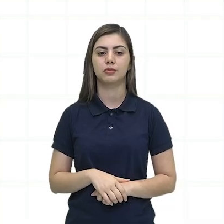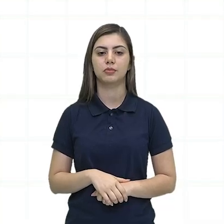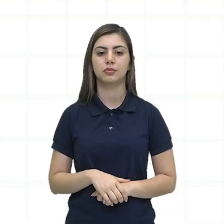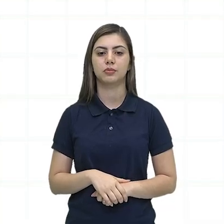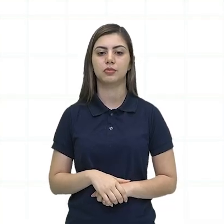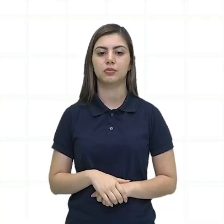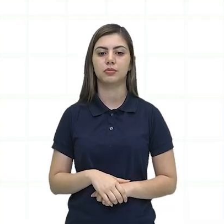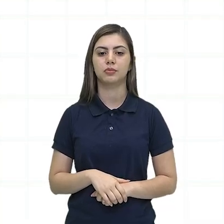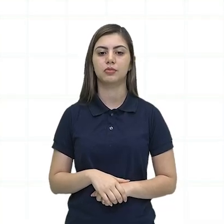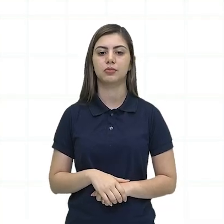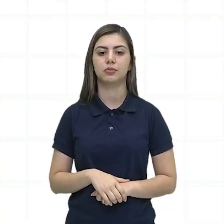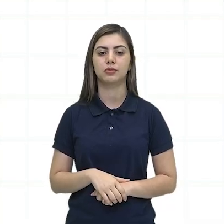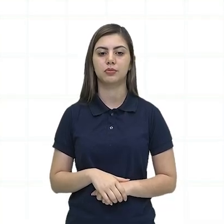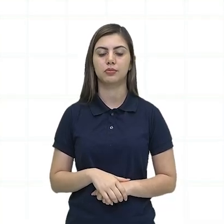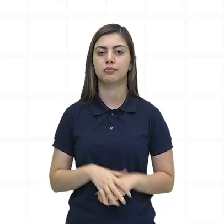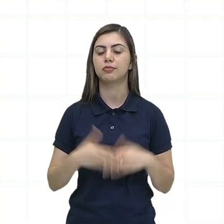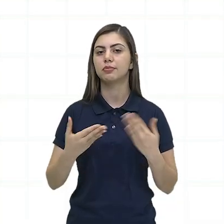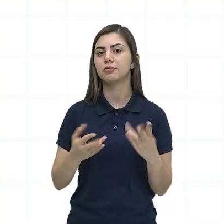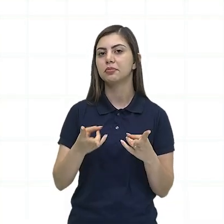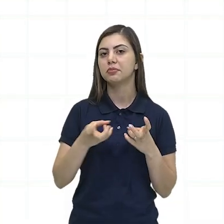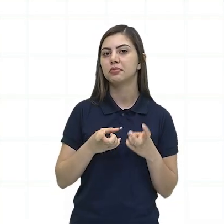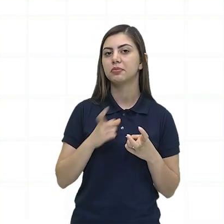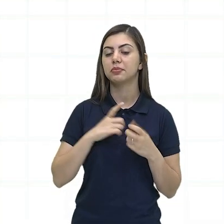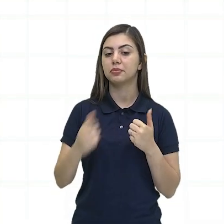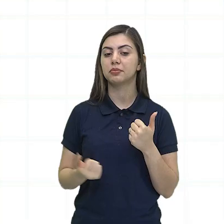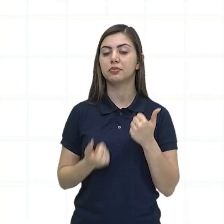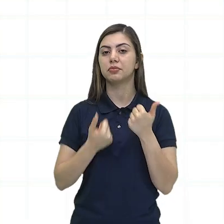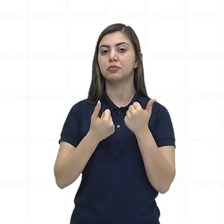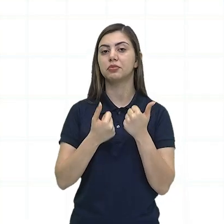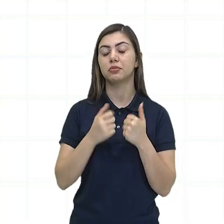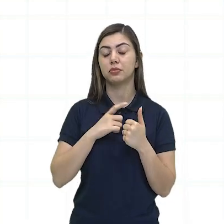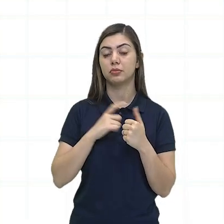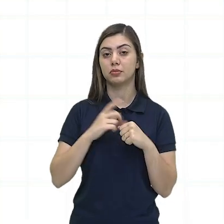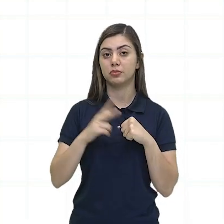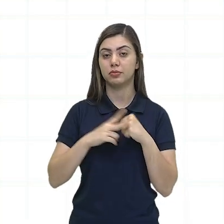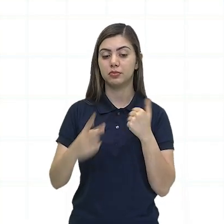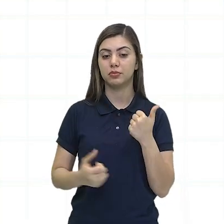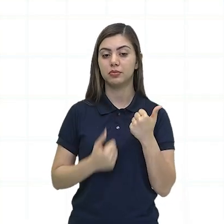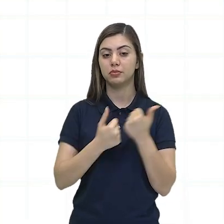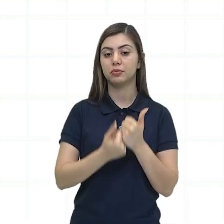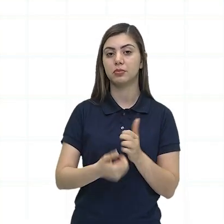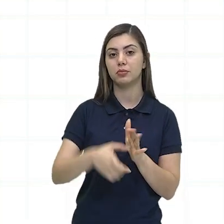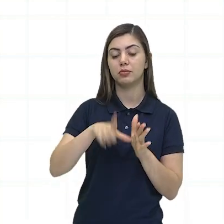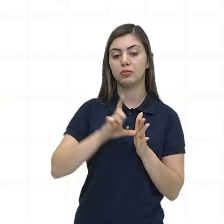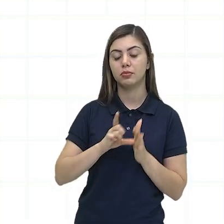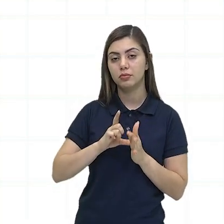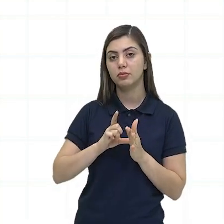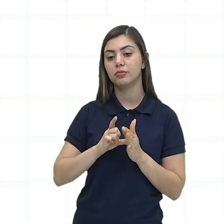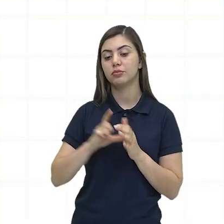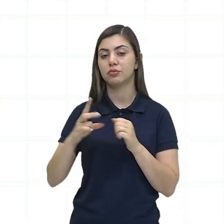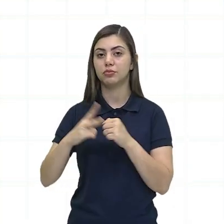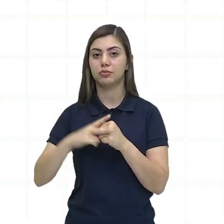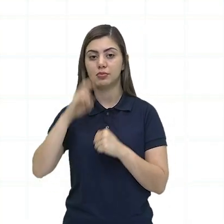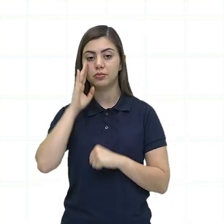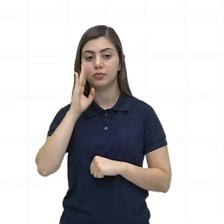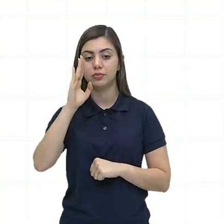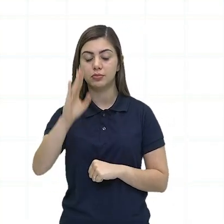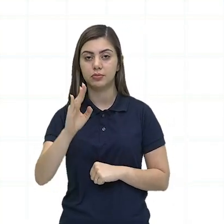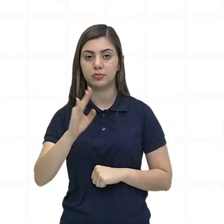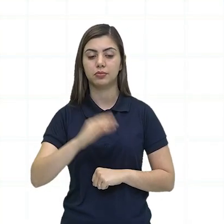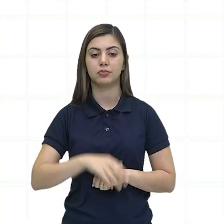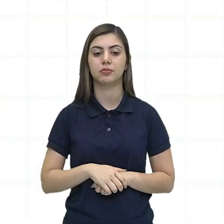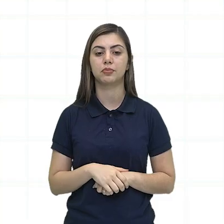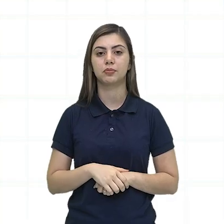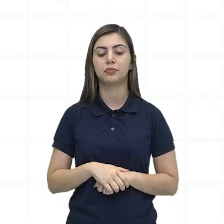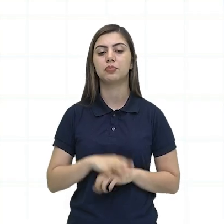O auxiliar aqui vai sempre entrar antes do verbo principal e depois do sujeito. E no caso, se fosse